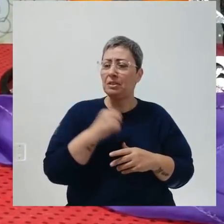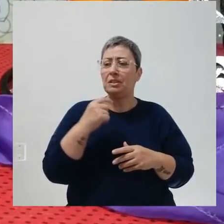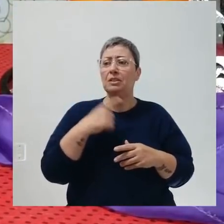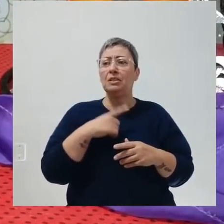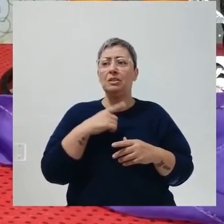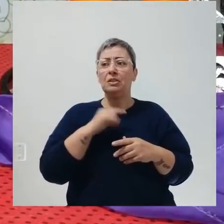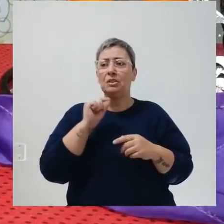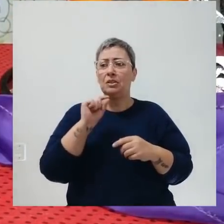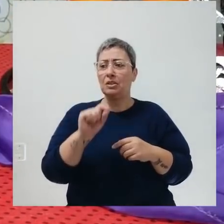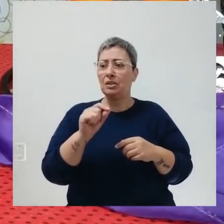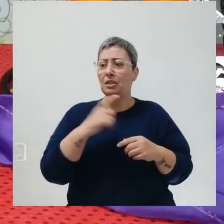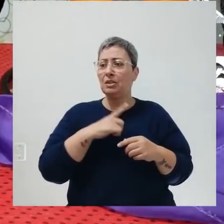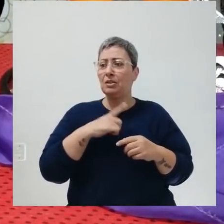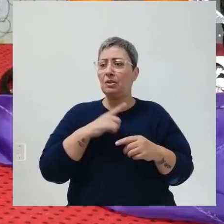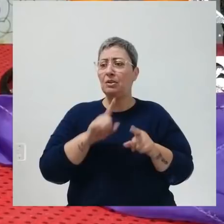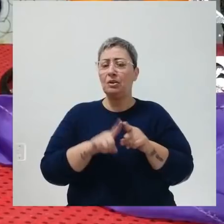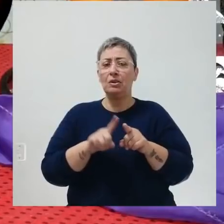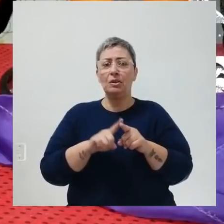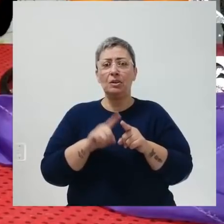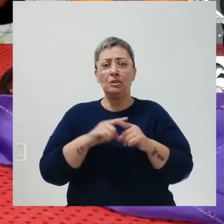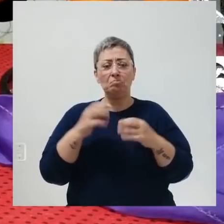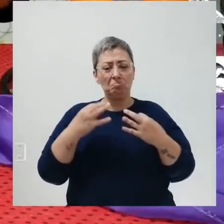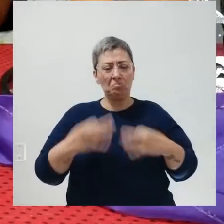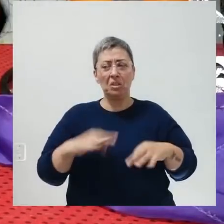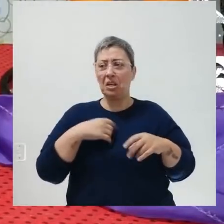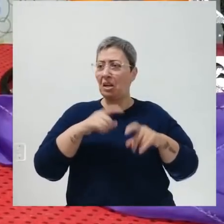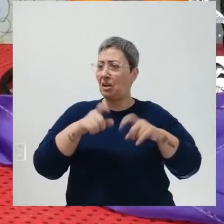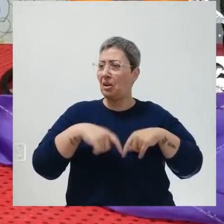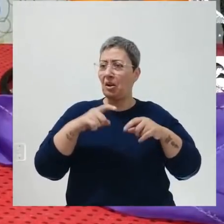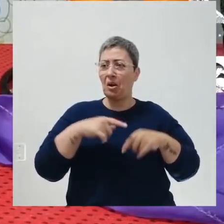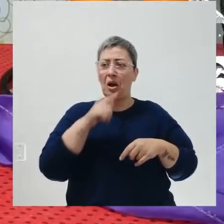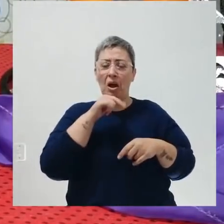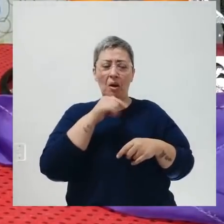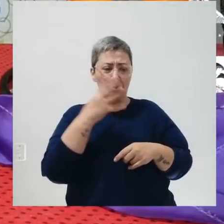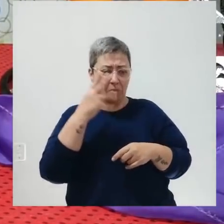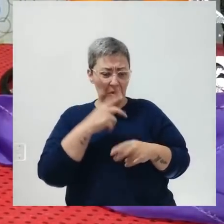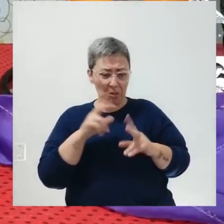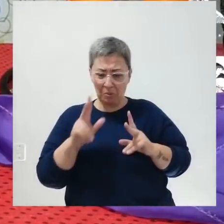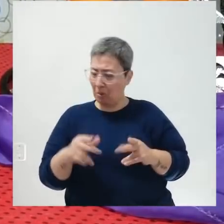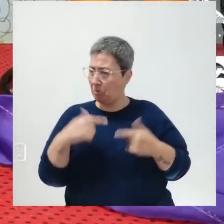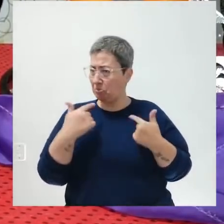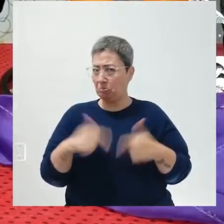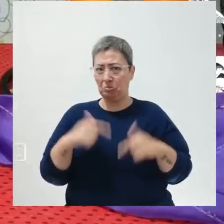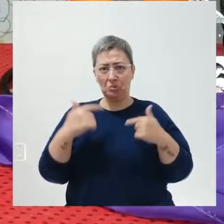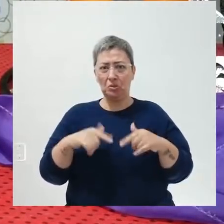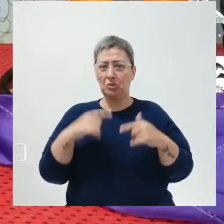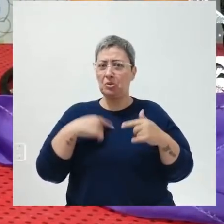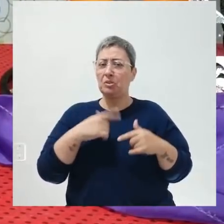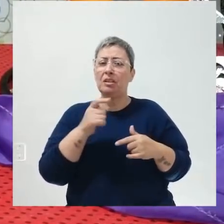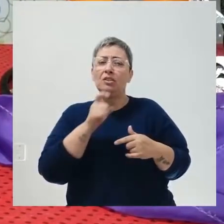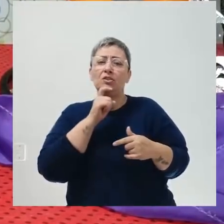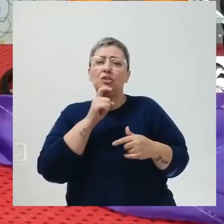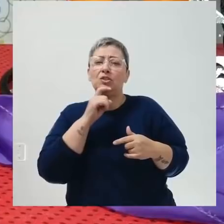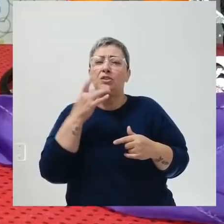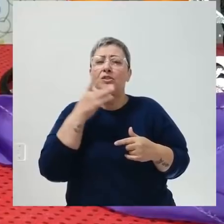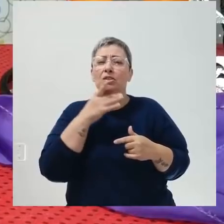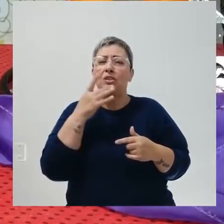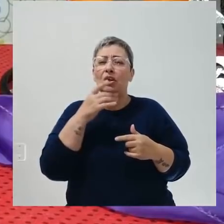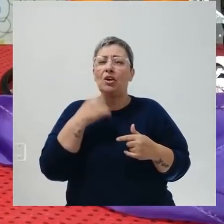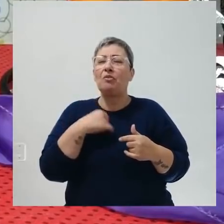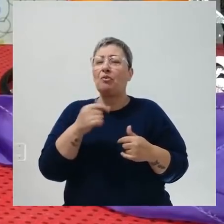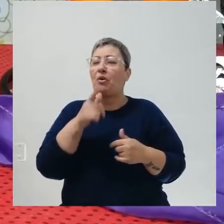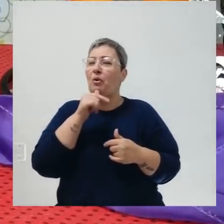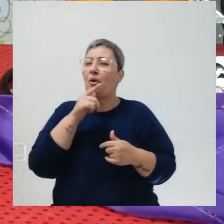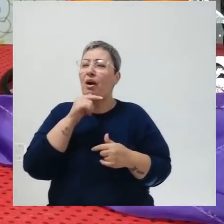vendo? Eu estava certo, lá na fazenda não tem uma água bonita como essa e tão fresquinha. Eu vou